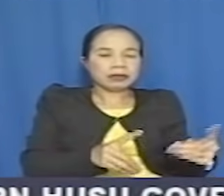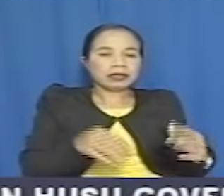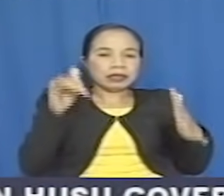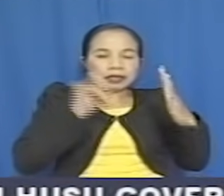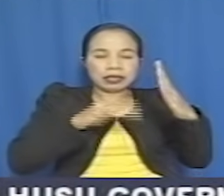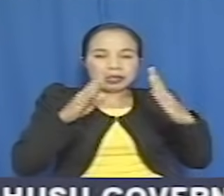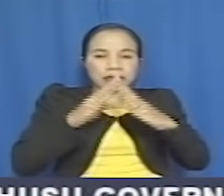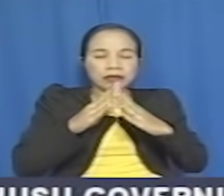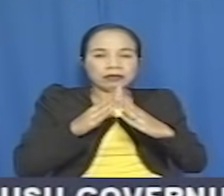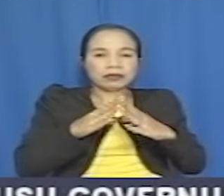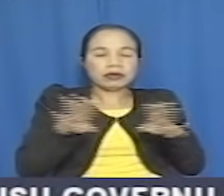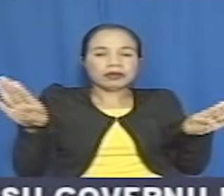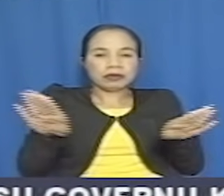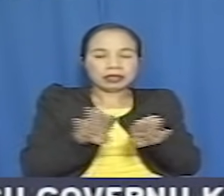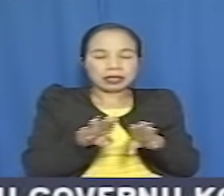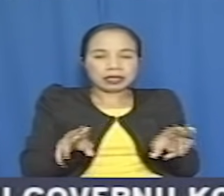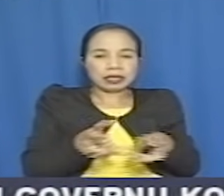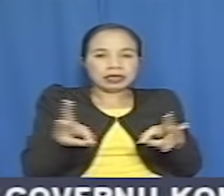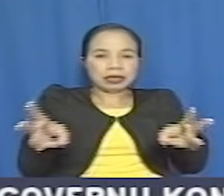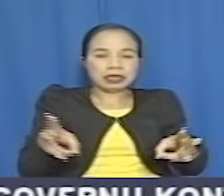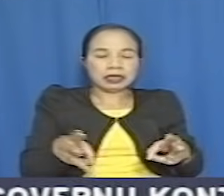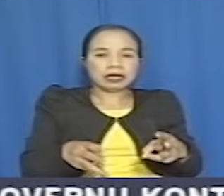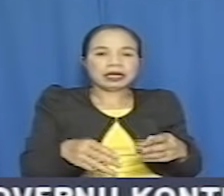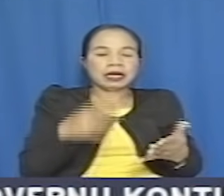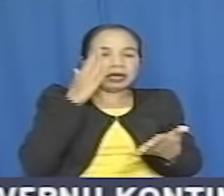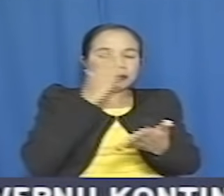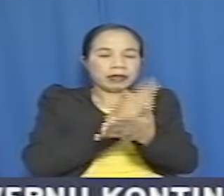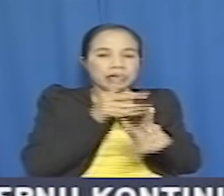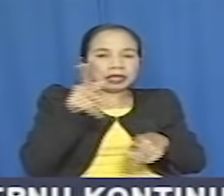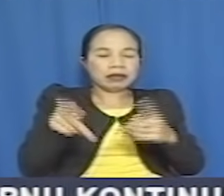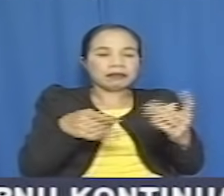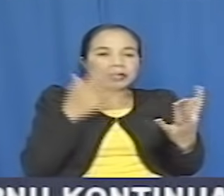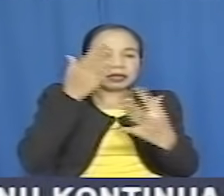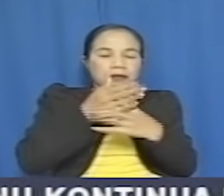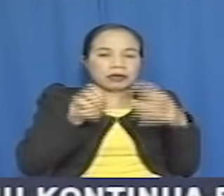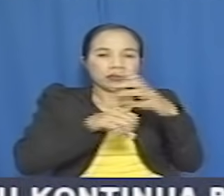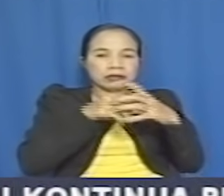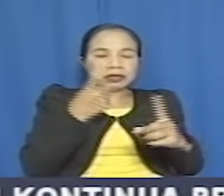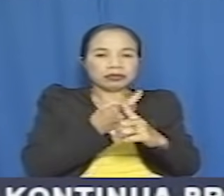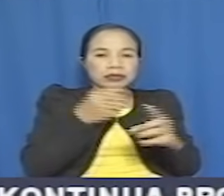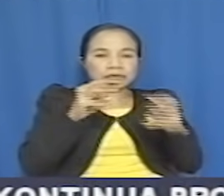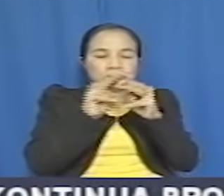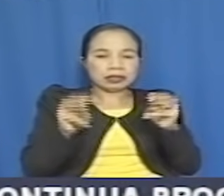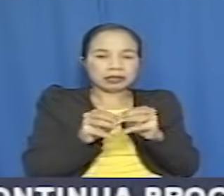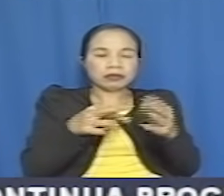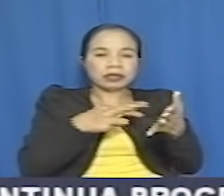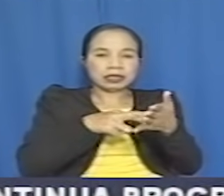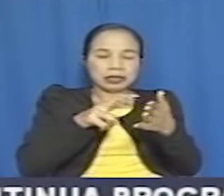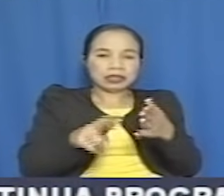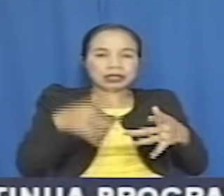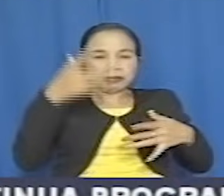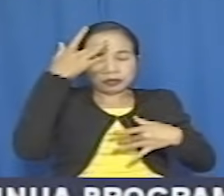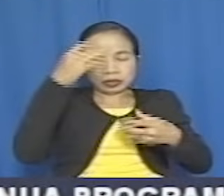confinamento obrigatório no cerca sanitária bando ema atutama no sai husi município nebe resista caso COVID-19